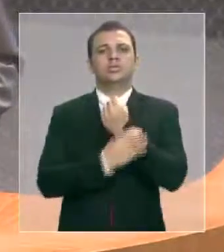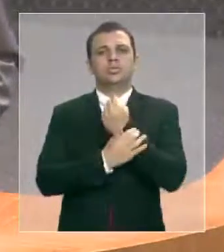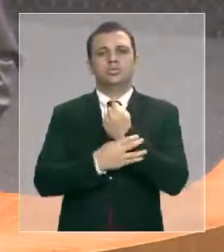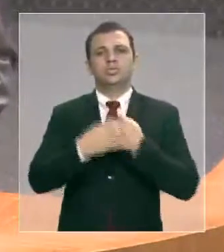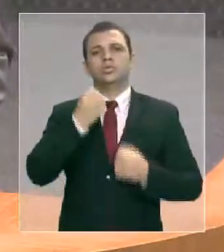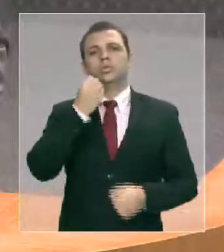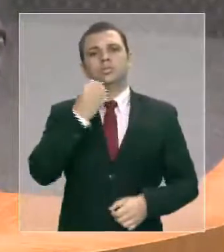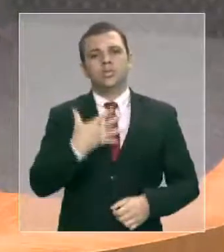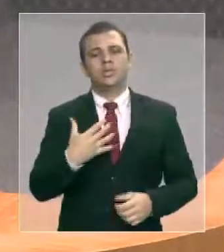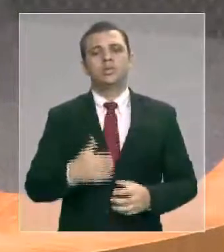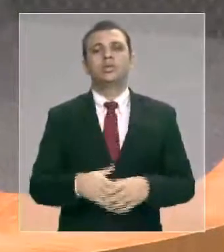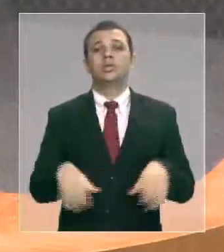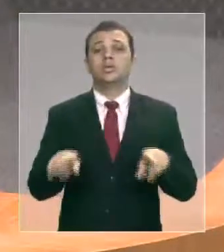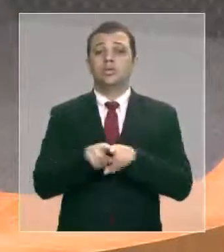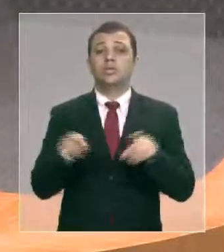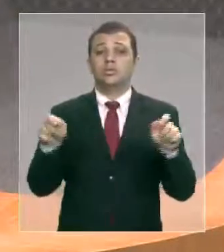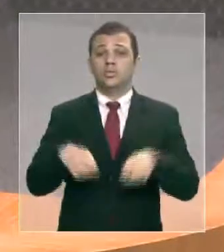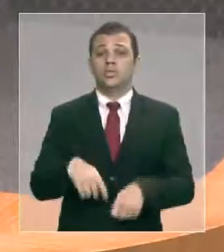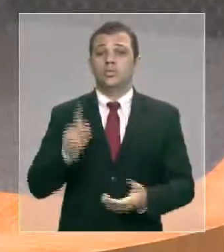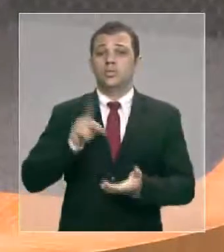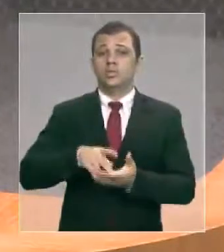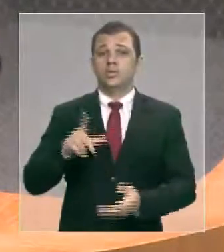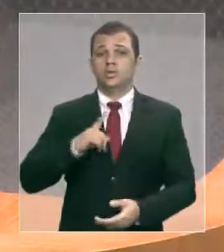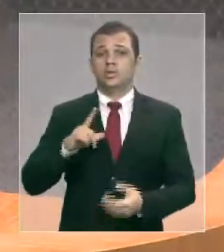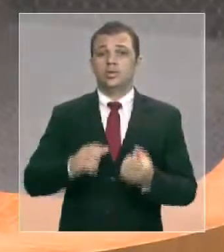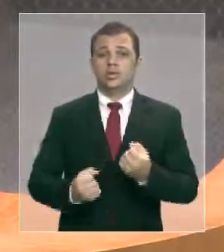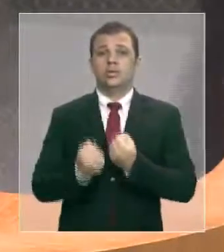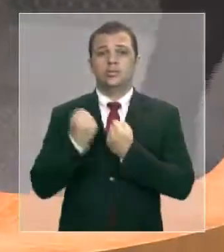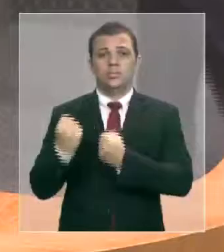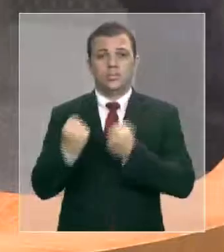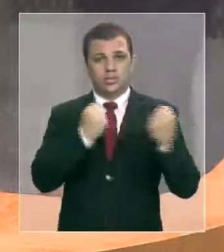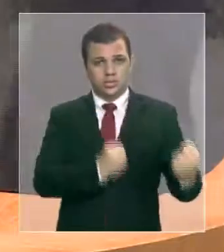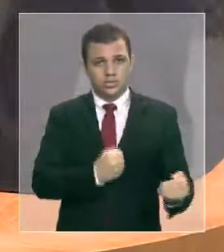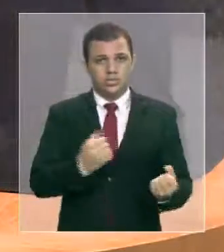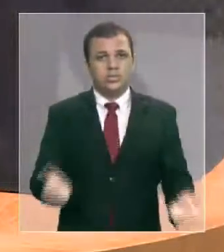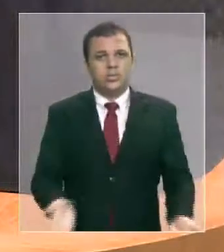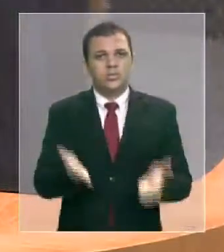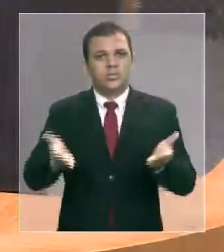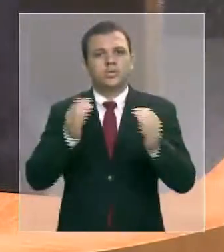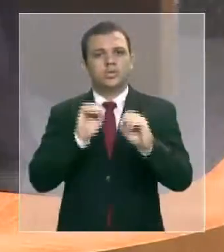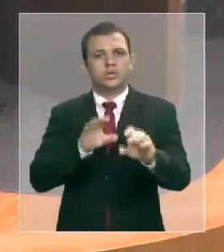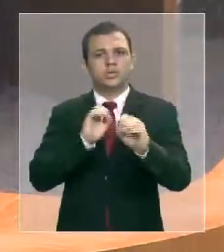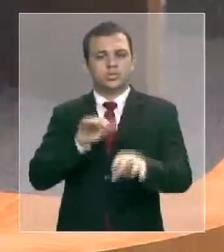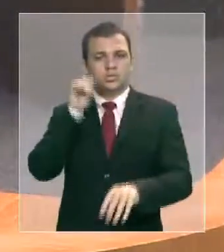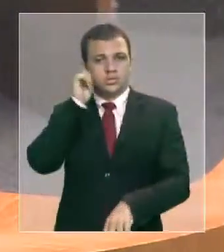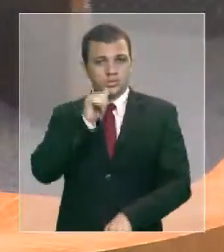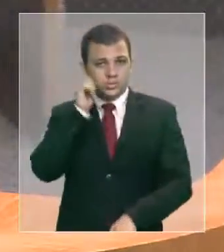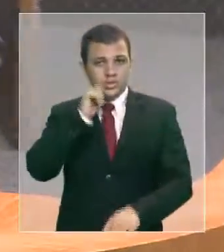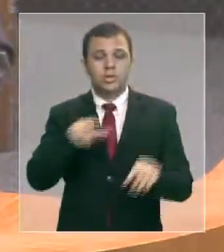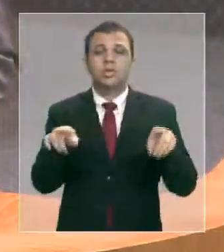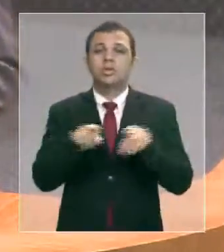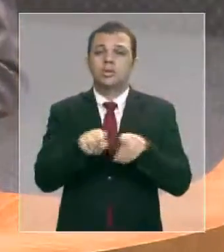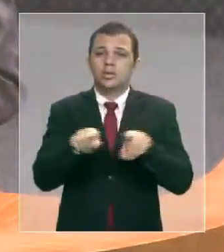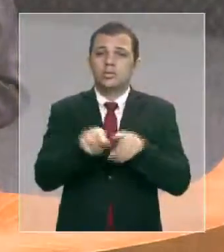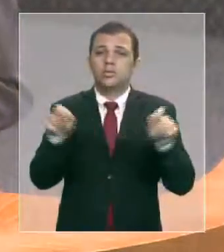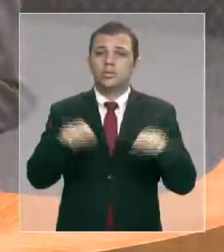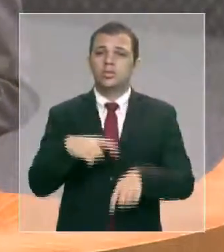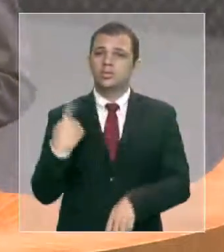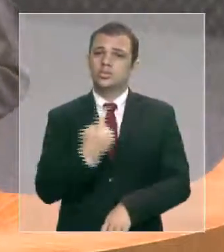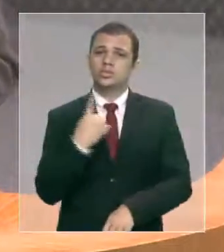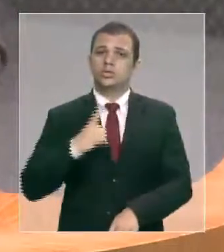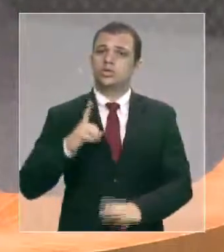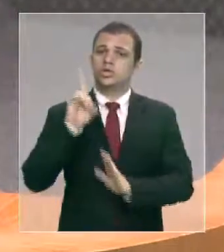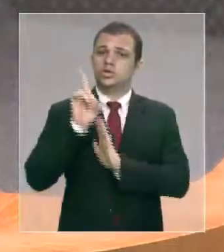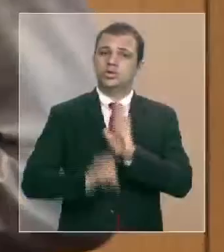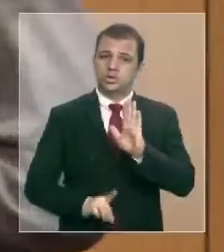fato, ter esse empoderamento, promovendo a educação feminina, que nós possamos, assim, ter o pleno direito a